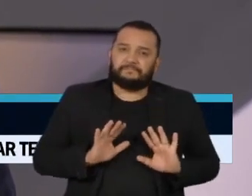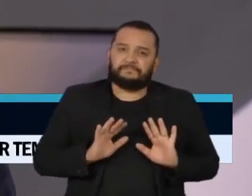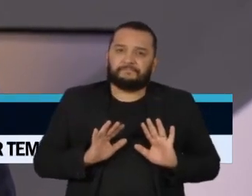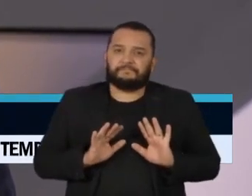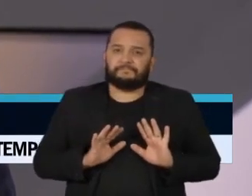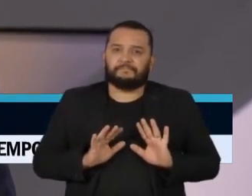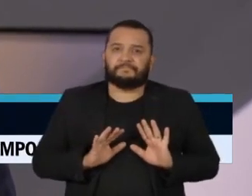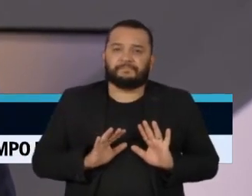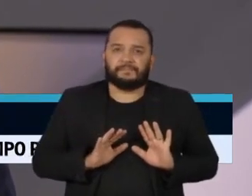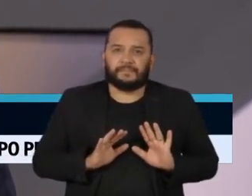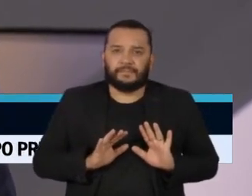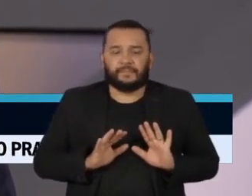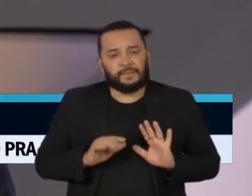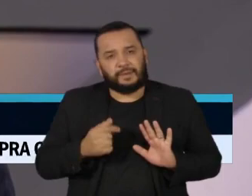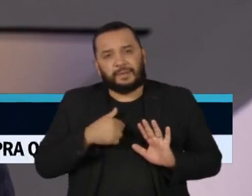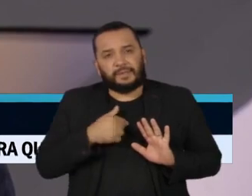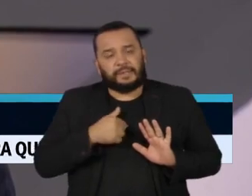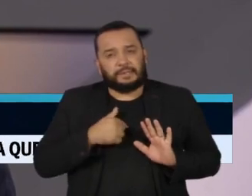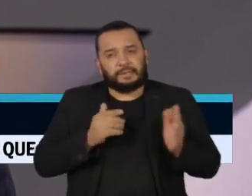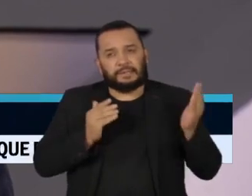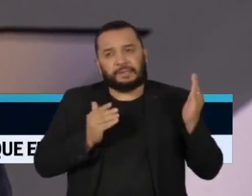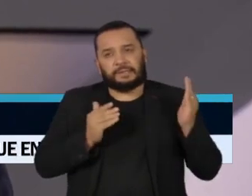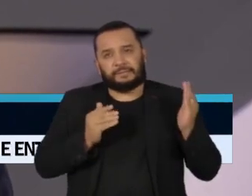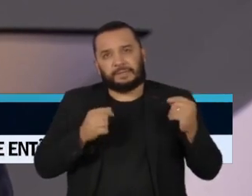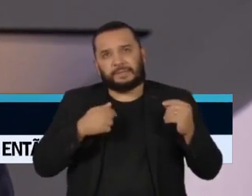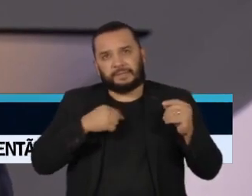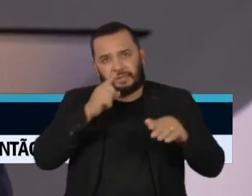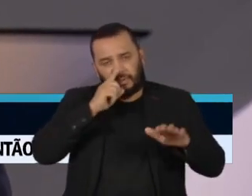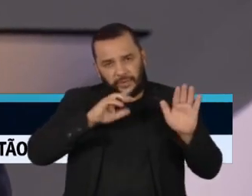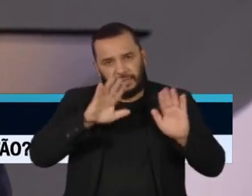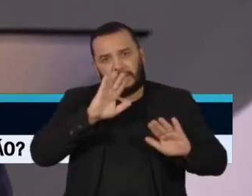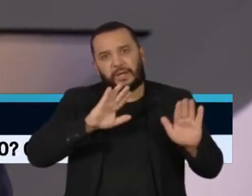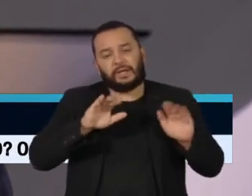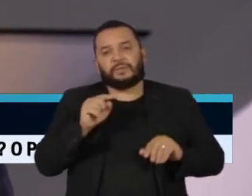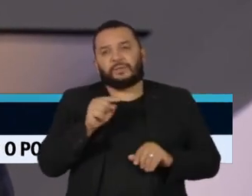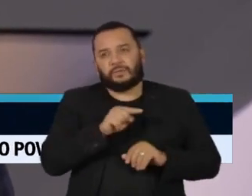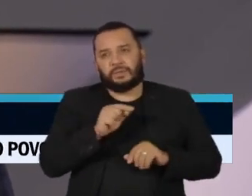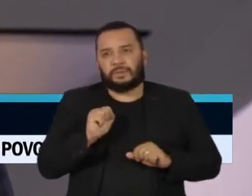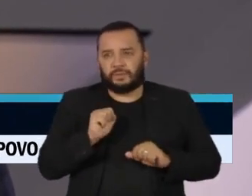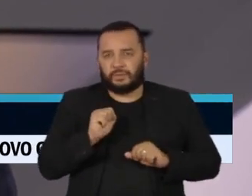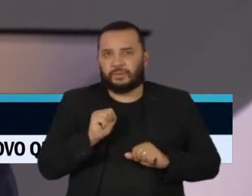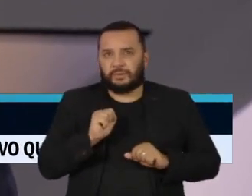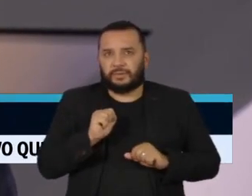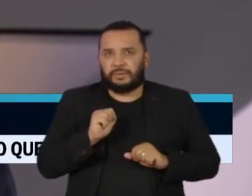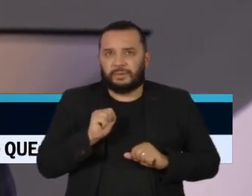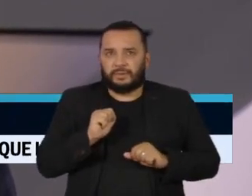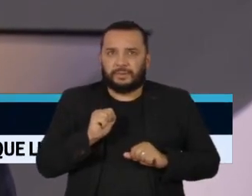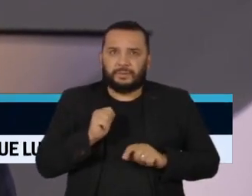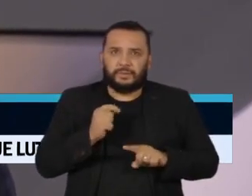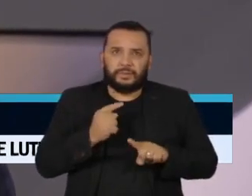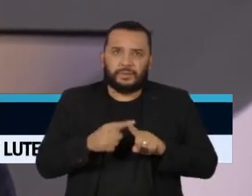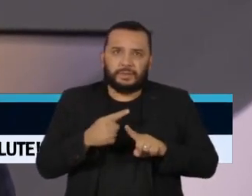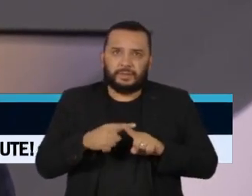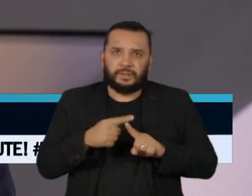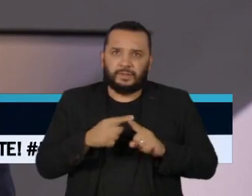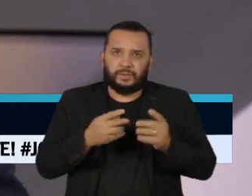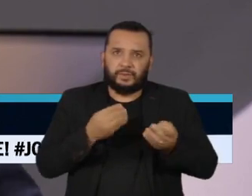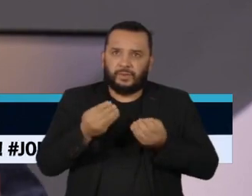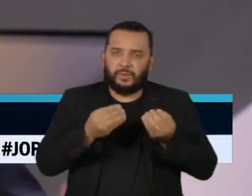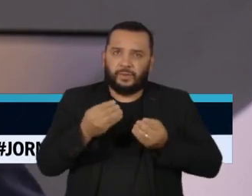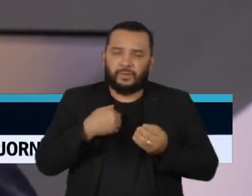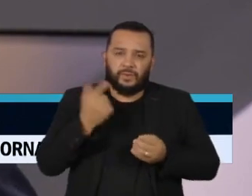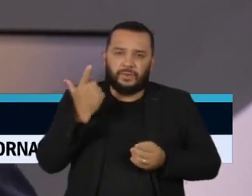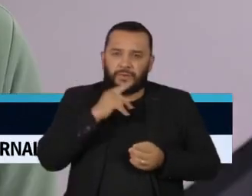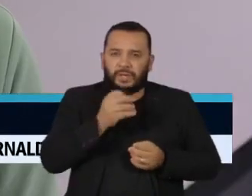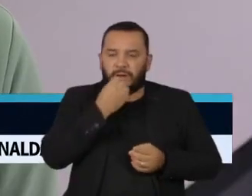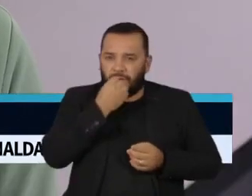tempo, eu temo que a gente precisa ser cuidadoso com isso. Né? Cuidadoso no sentido de como você consegue dar uma